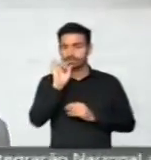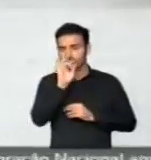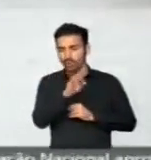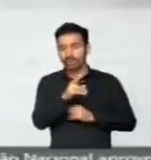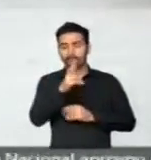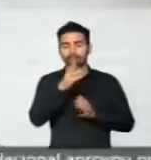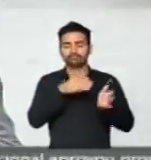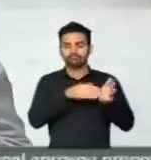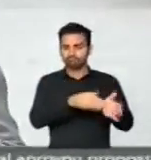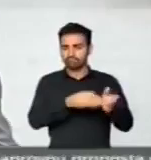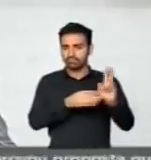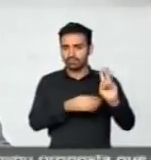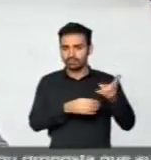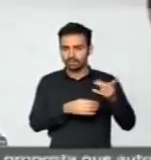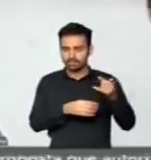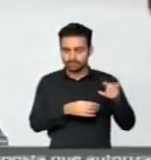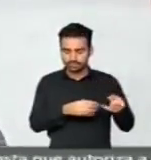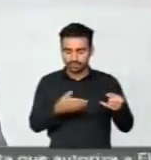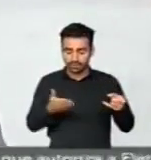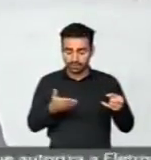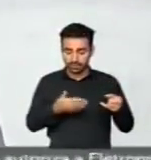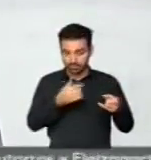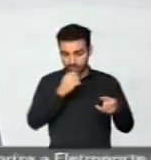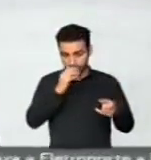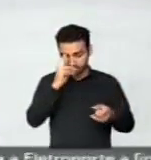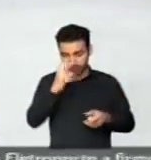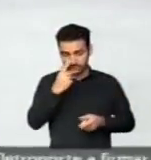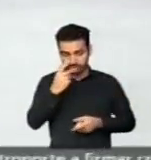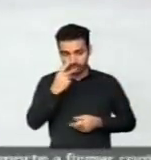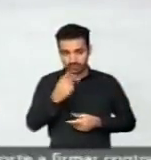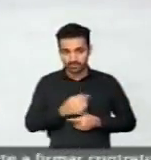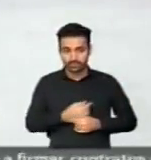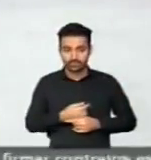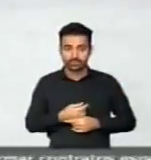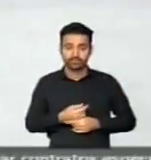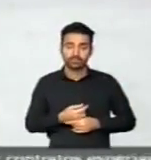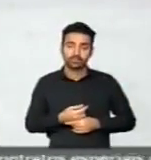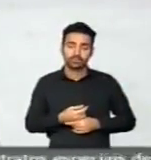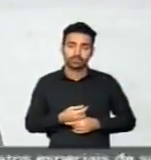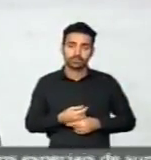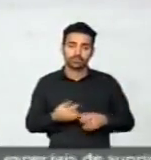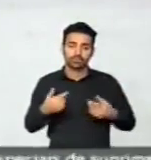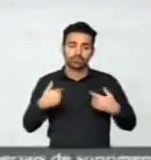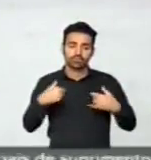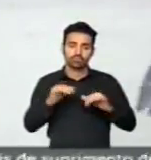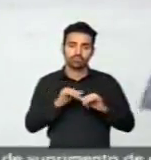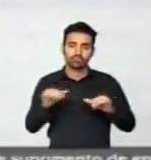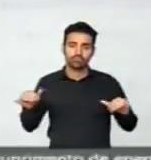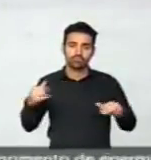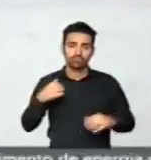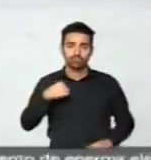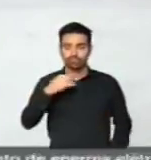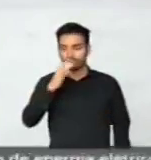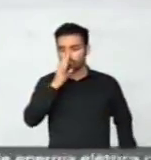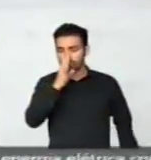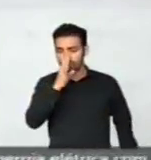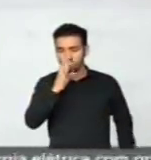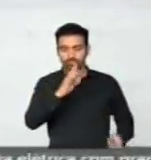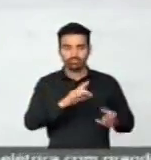nesta etapa do vosso pronunciamento, registrar a nossa admiração, o